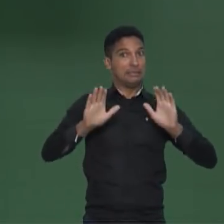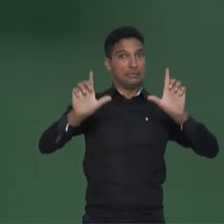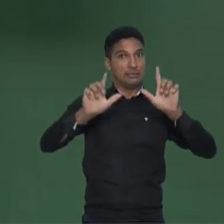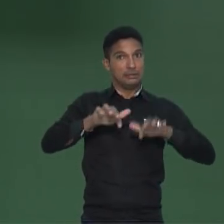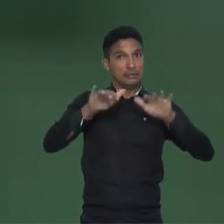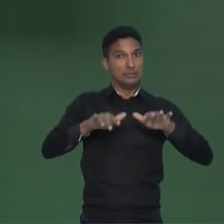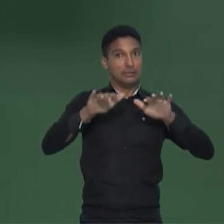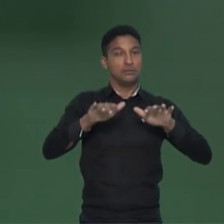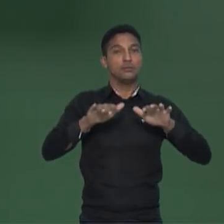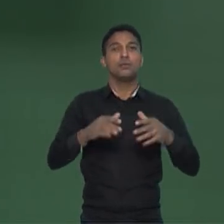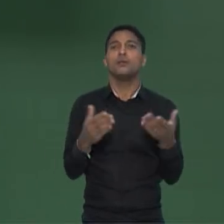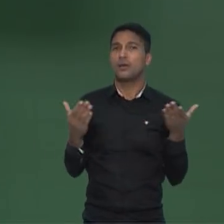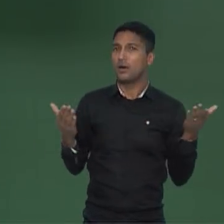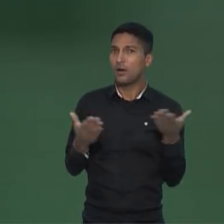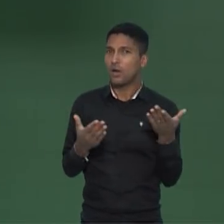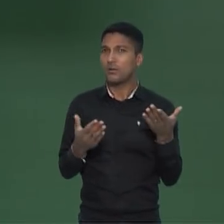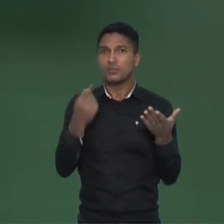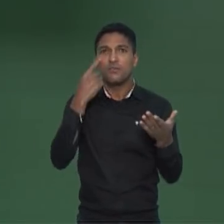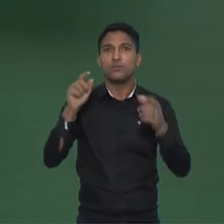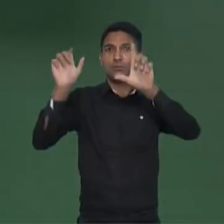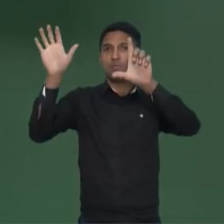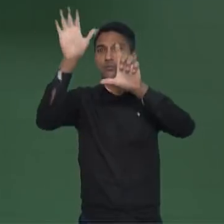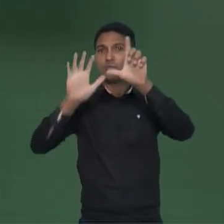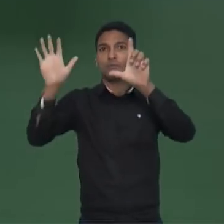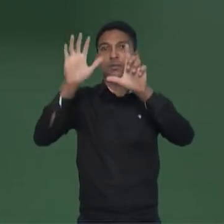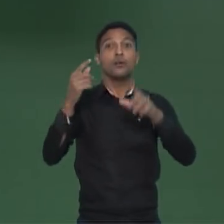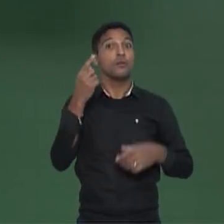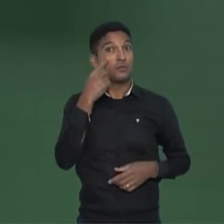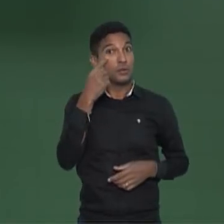nossa próxima pergunta, o nosso próximo exercício.